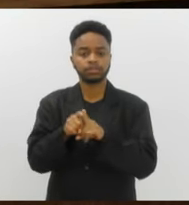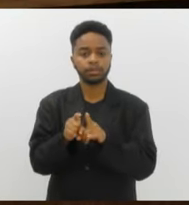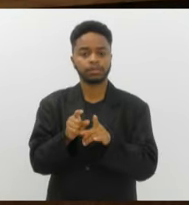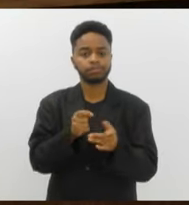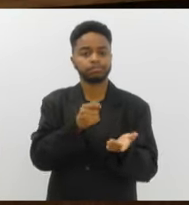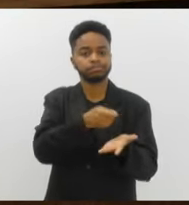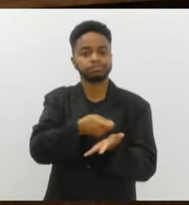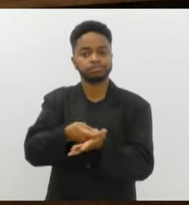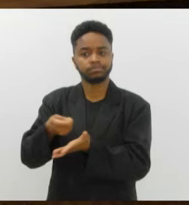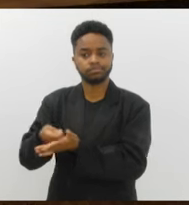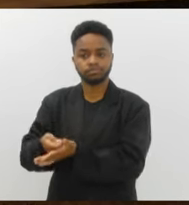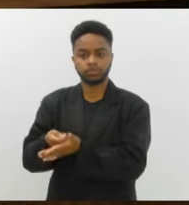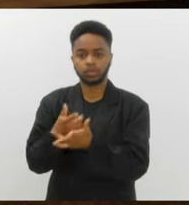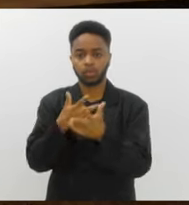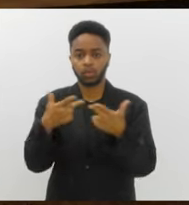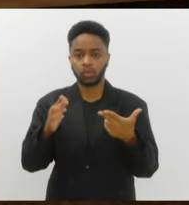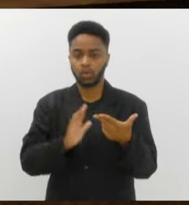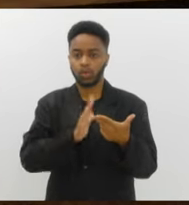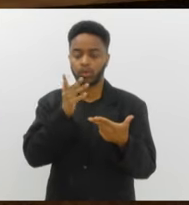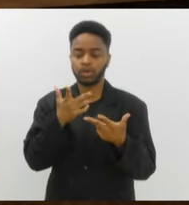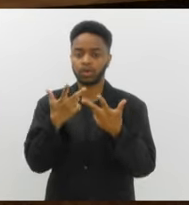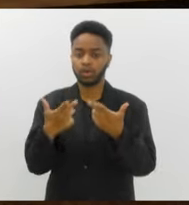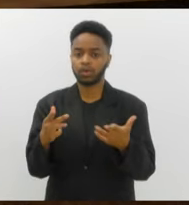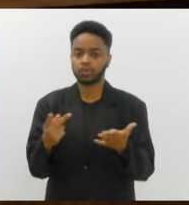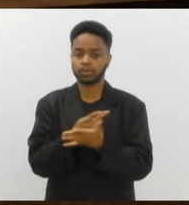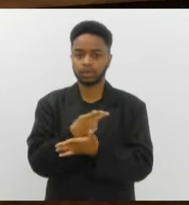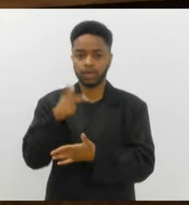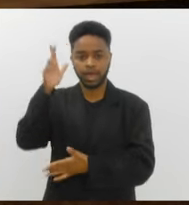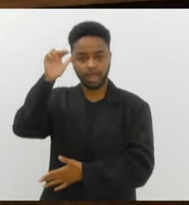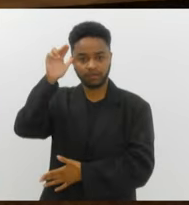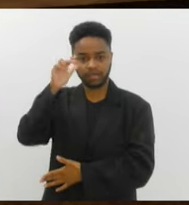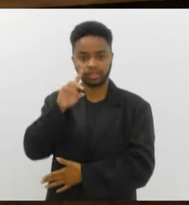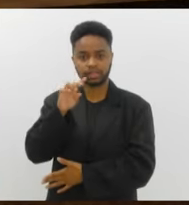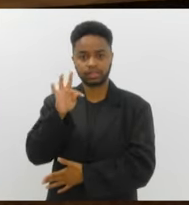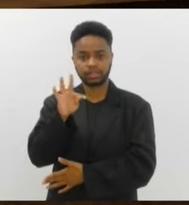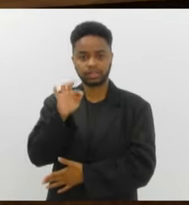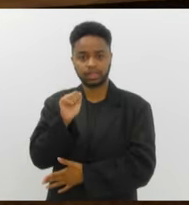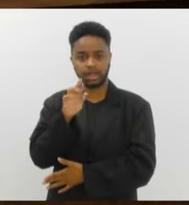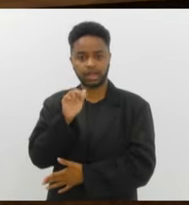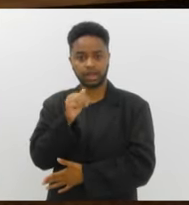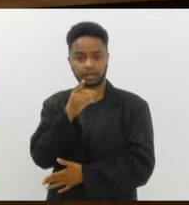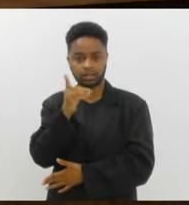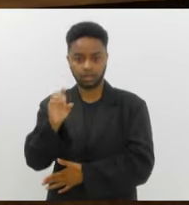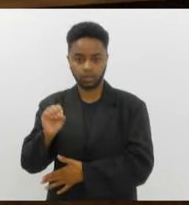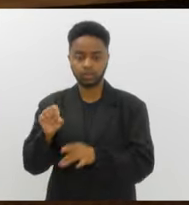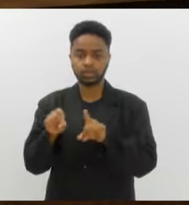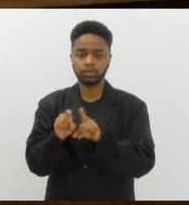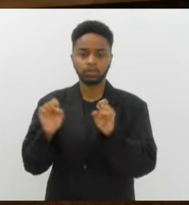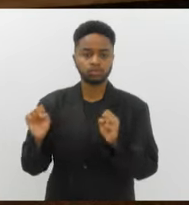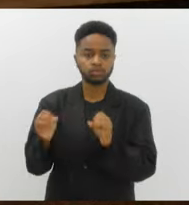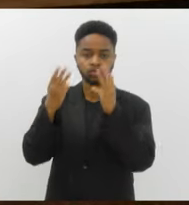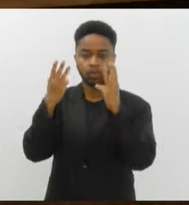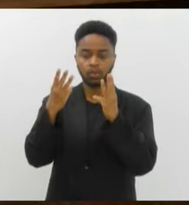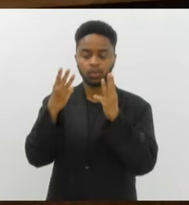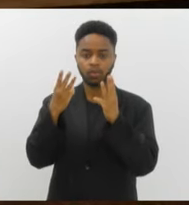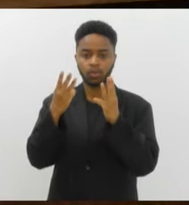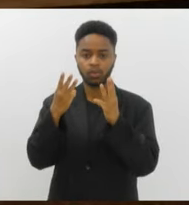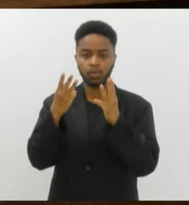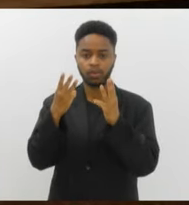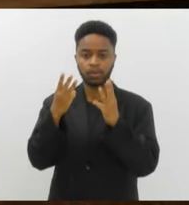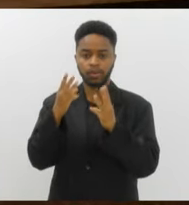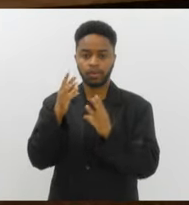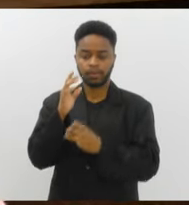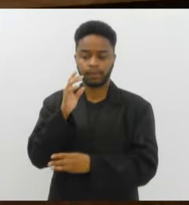patrocinar coisas horríveis, como foi o caso do Cavalo Taradão, como é o caso do show da Madonna. É isso que ele sabe fazer. Farra governar,